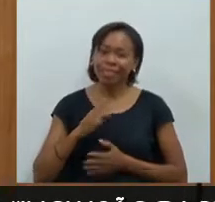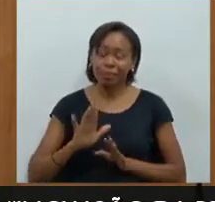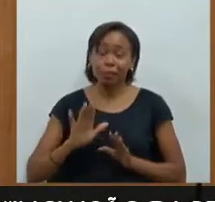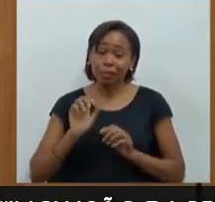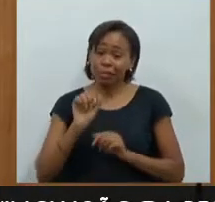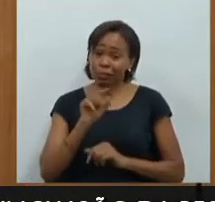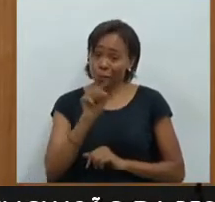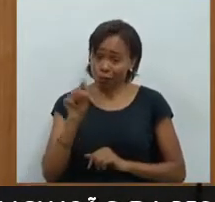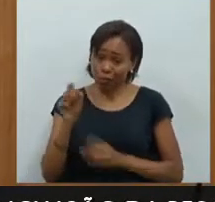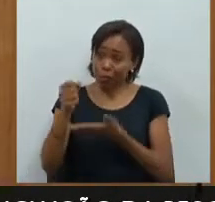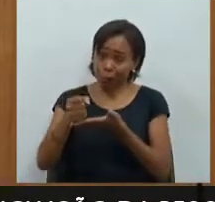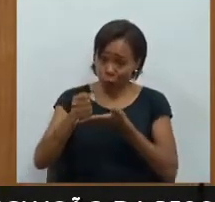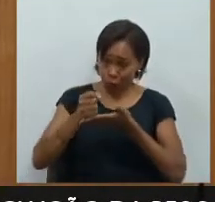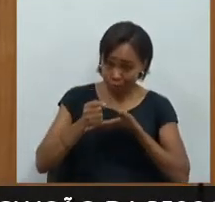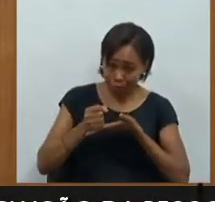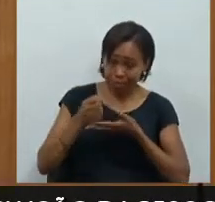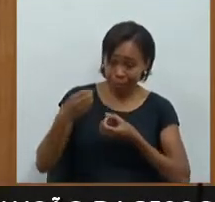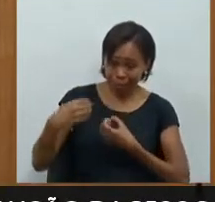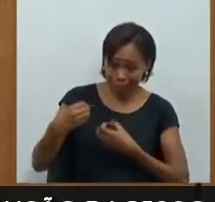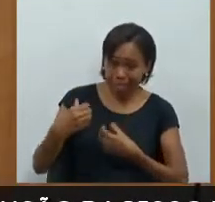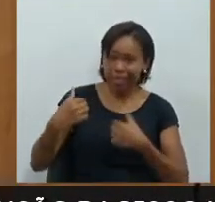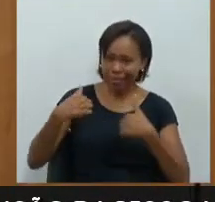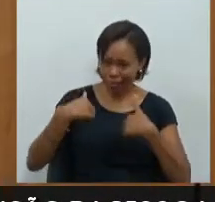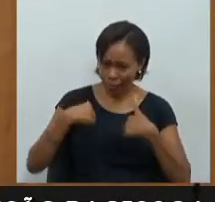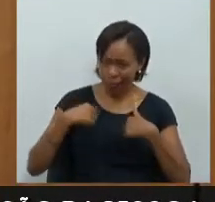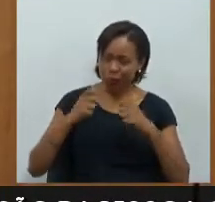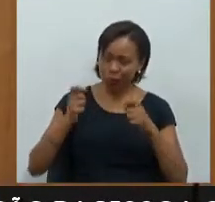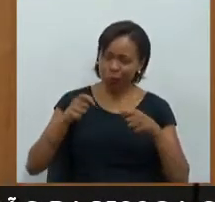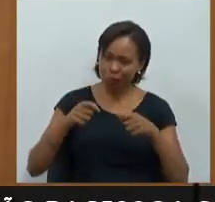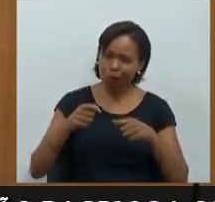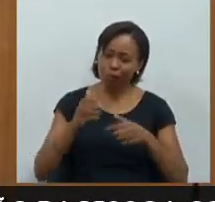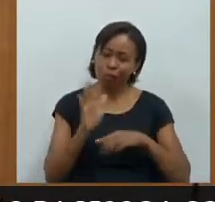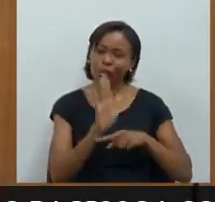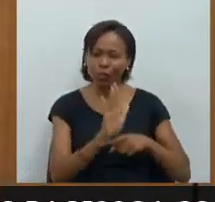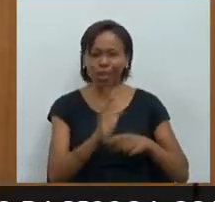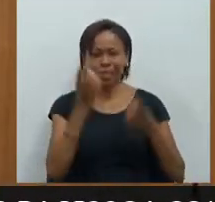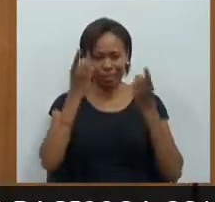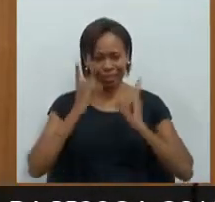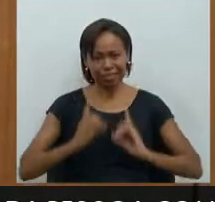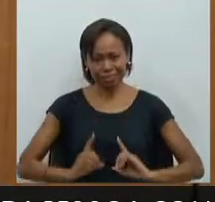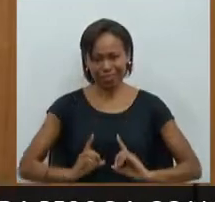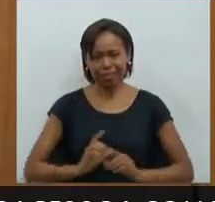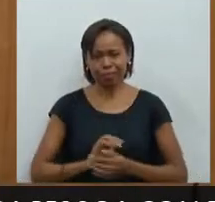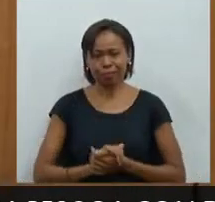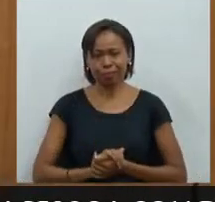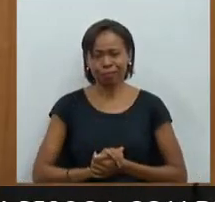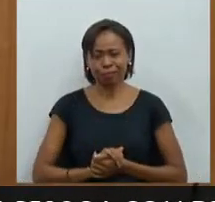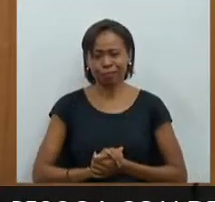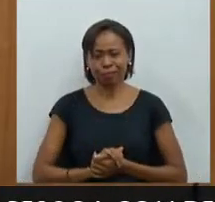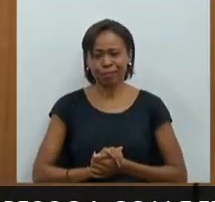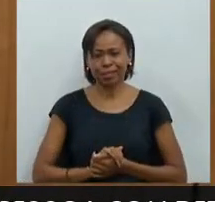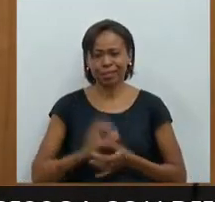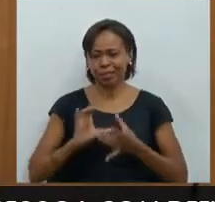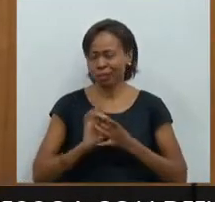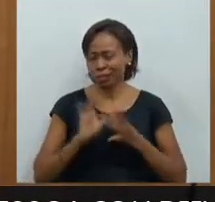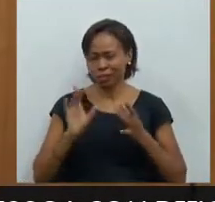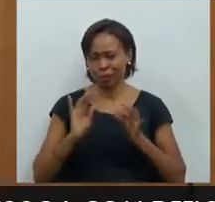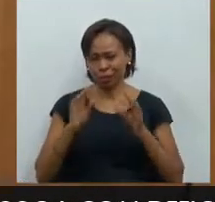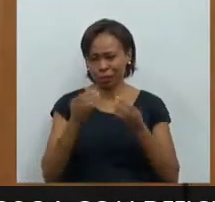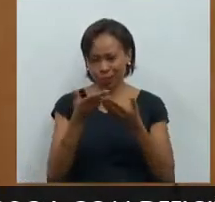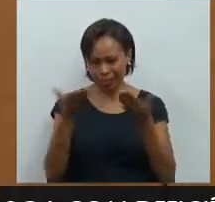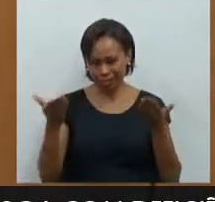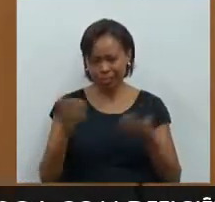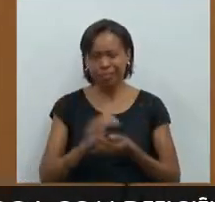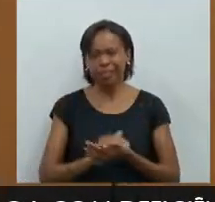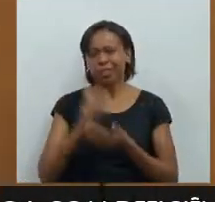também me ajudarem, eu vou conseguir fazer alguma coisa em prol desse pessoal. Basicamente é isso, estou à disposição de todos vocês.